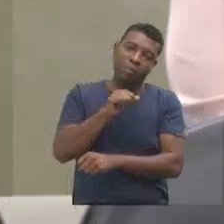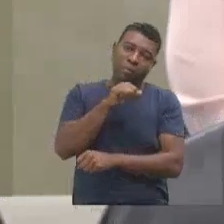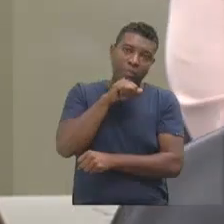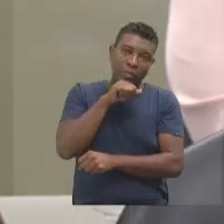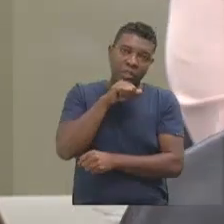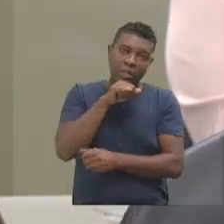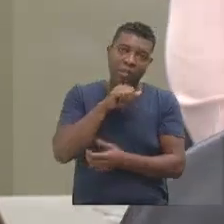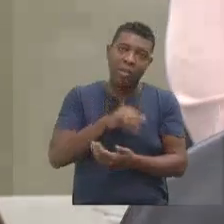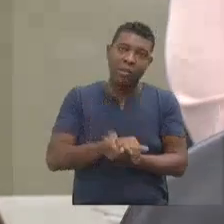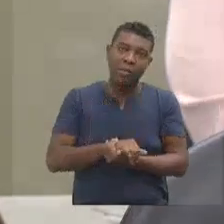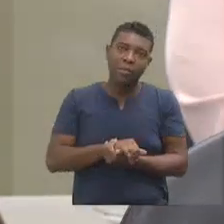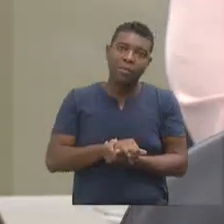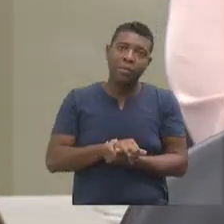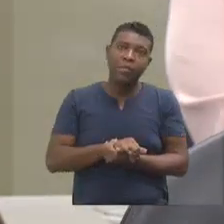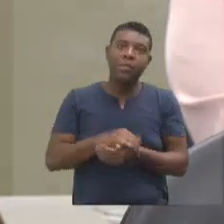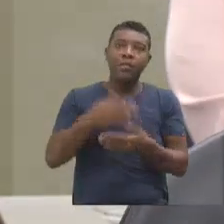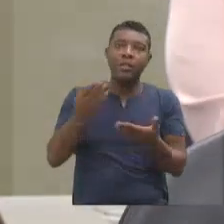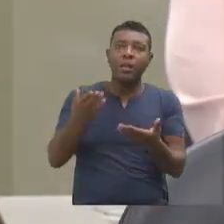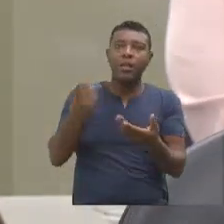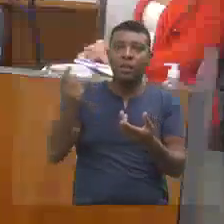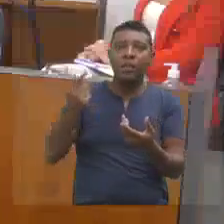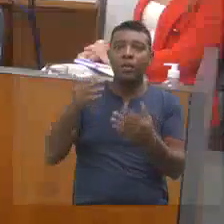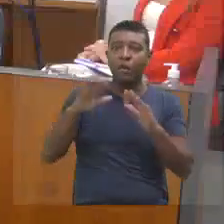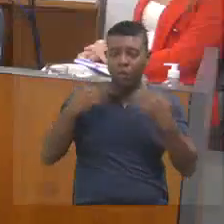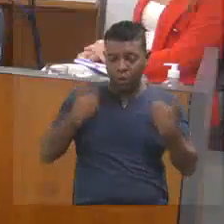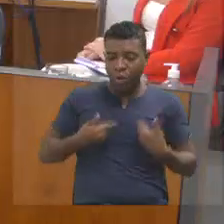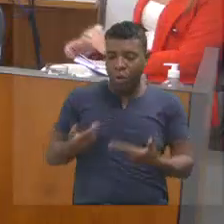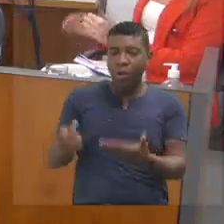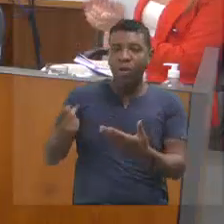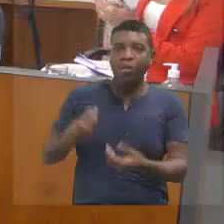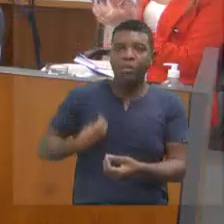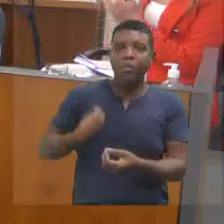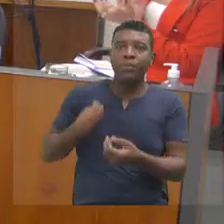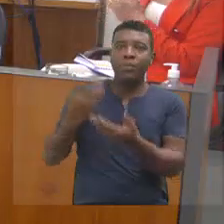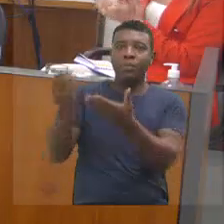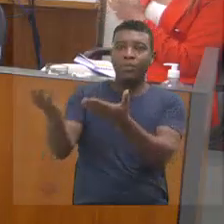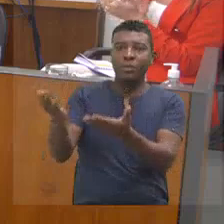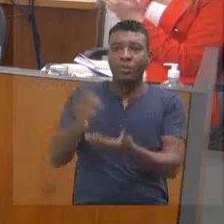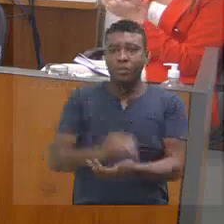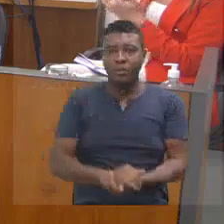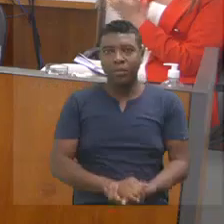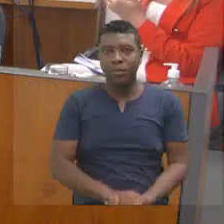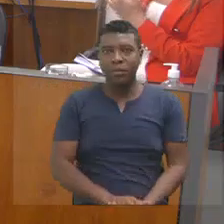pelo menos com o corpo presente a todos vocês aí